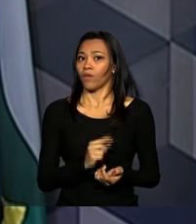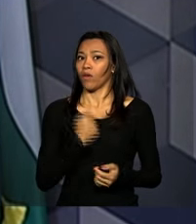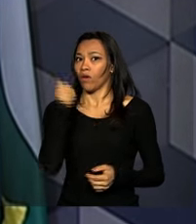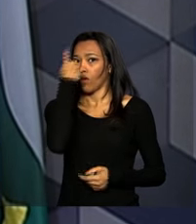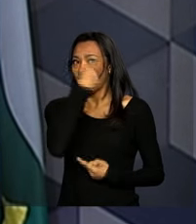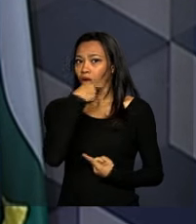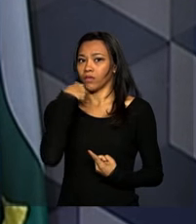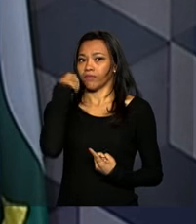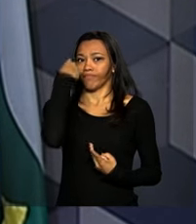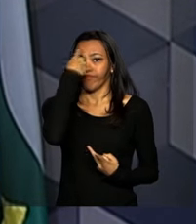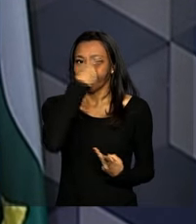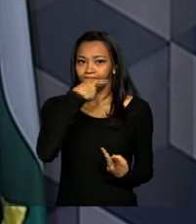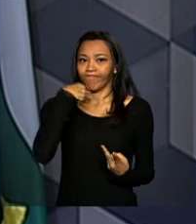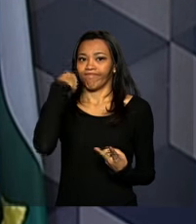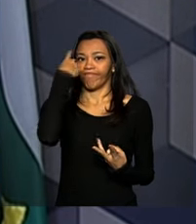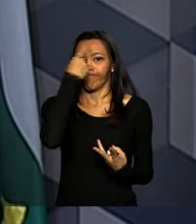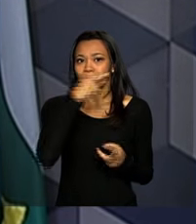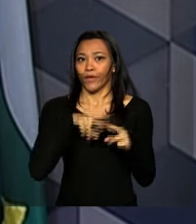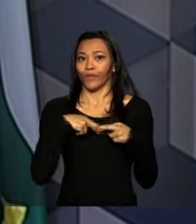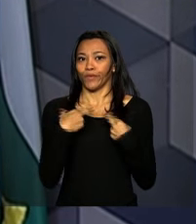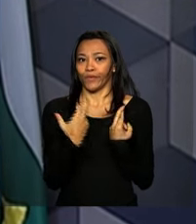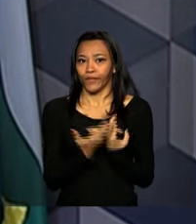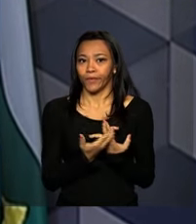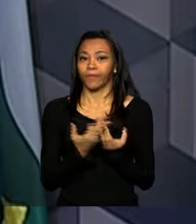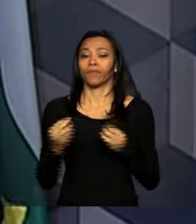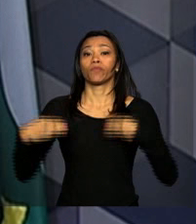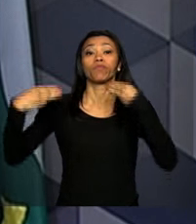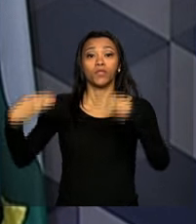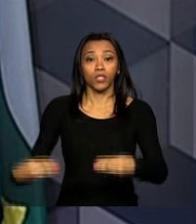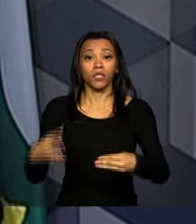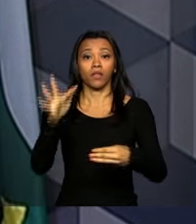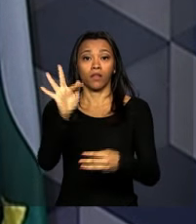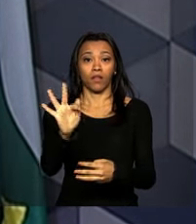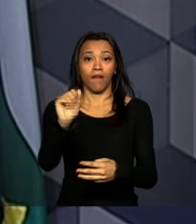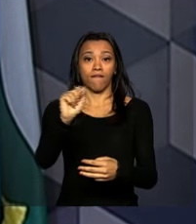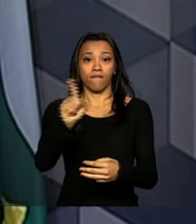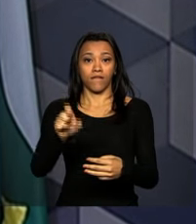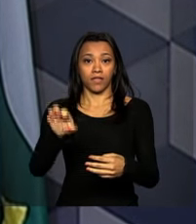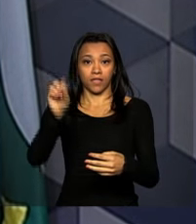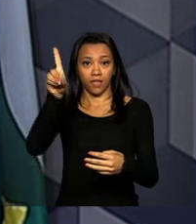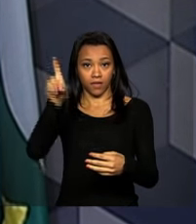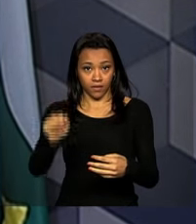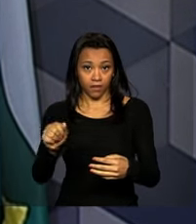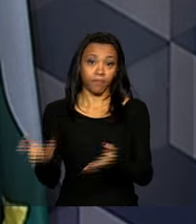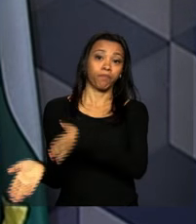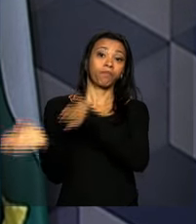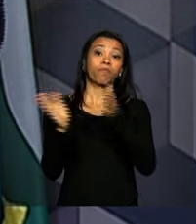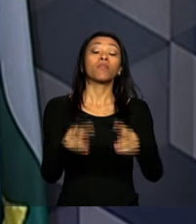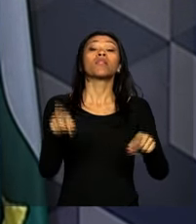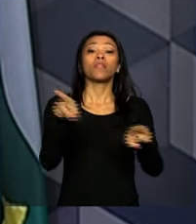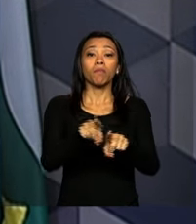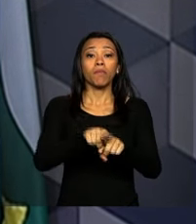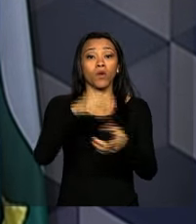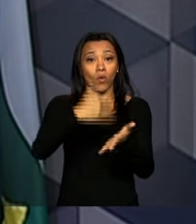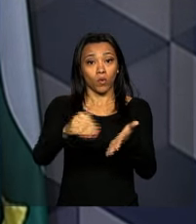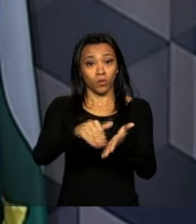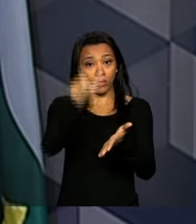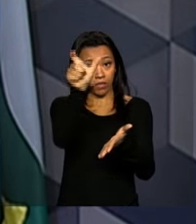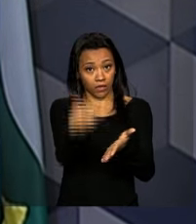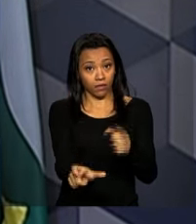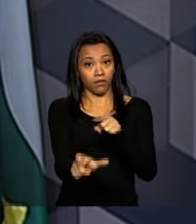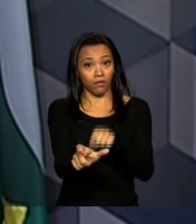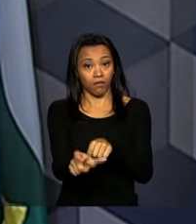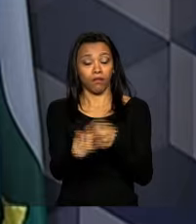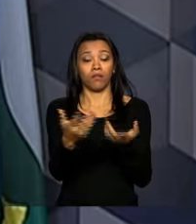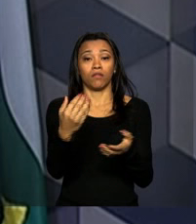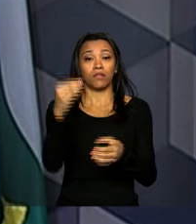de reunião com o Ministério da Fazenda, com o Tarciso, nosso secretário executivo do Ministério da Fazenda, com